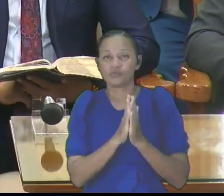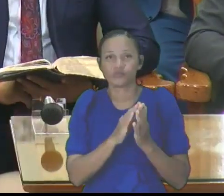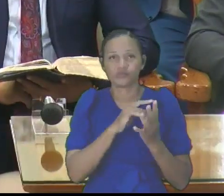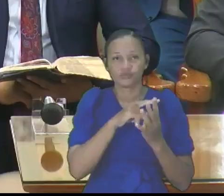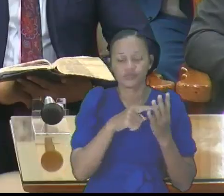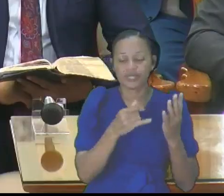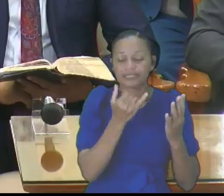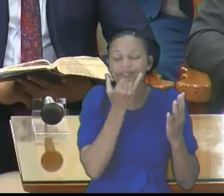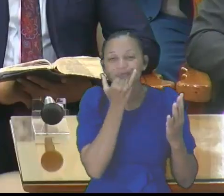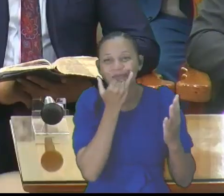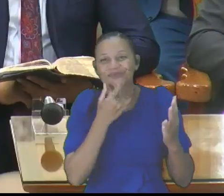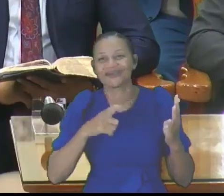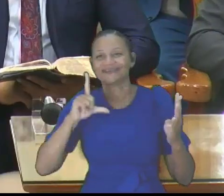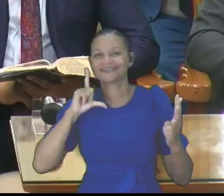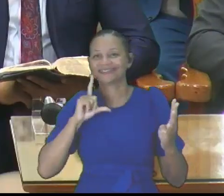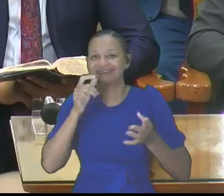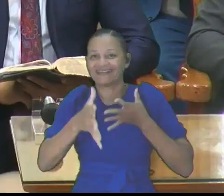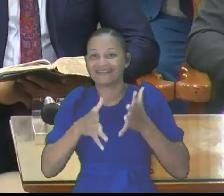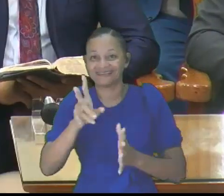colunas.